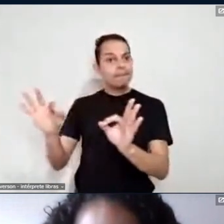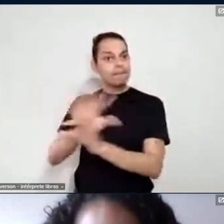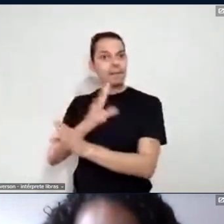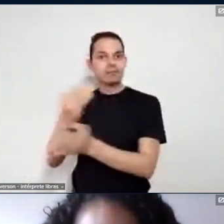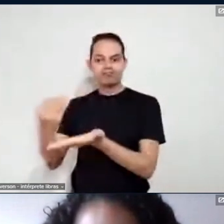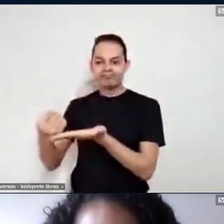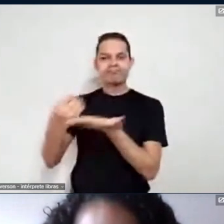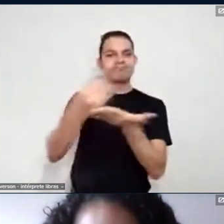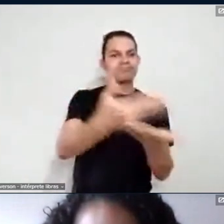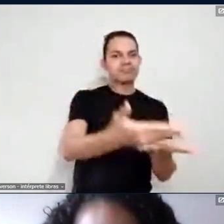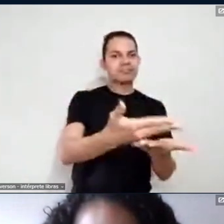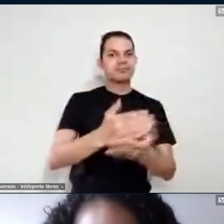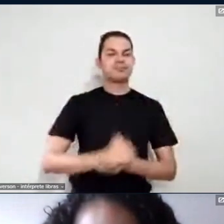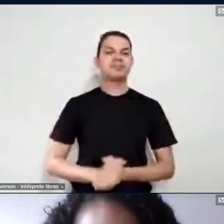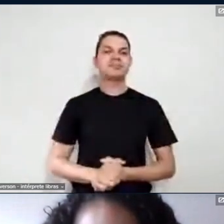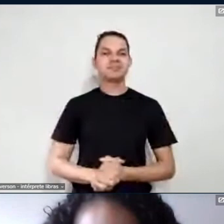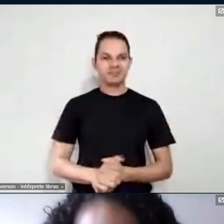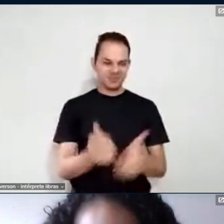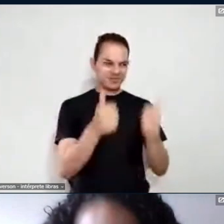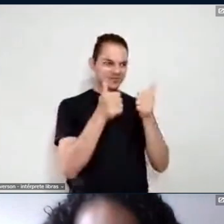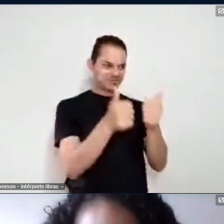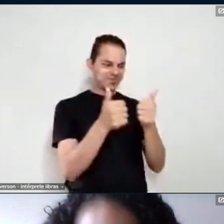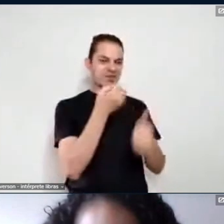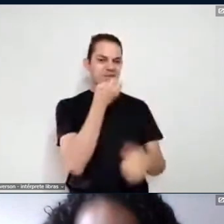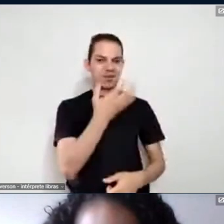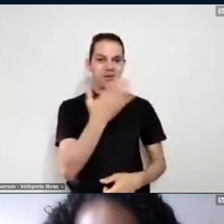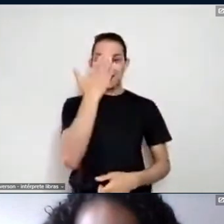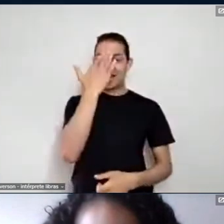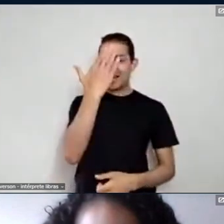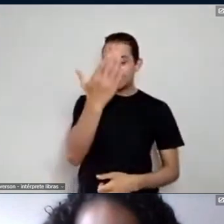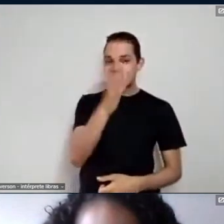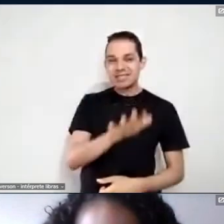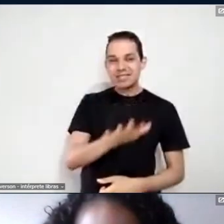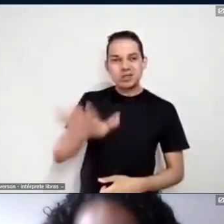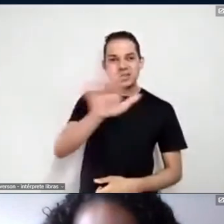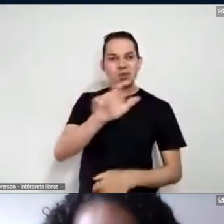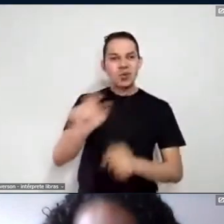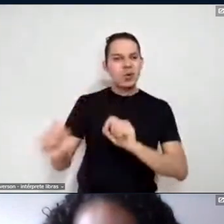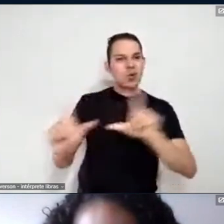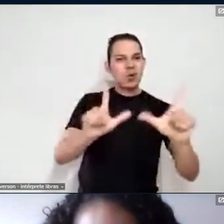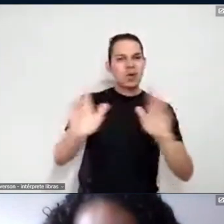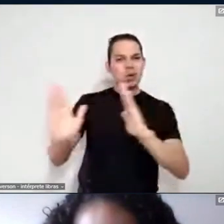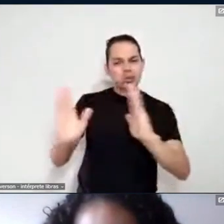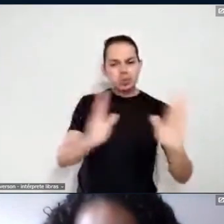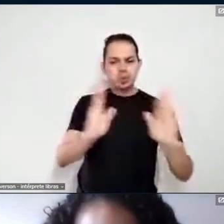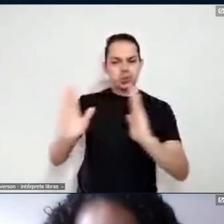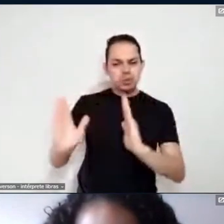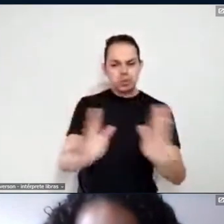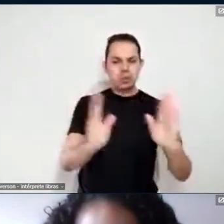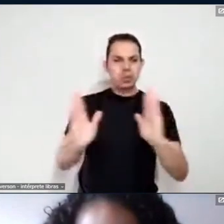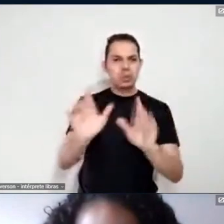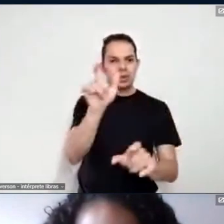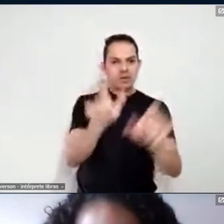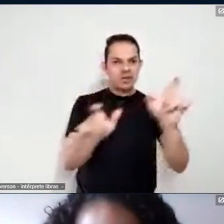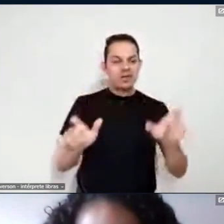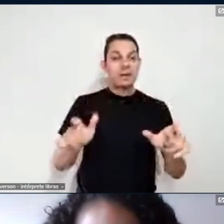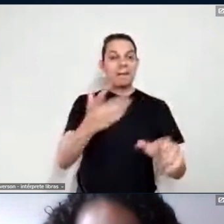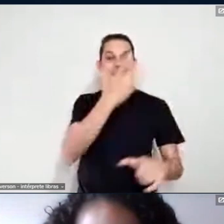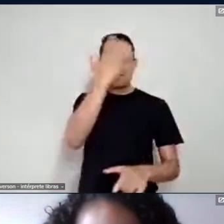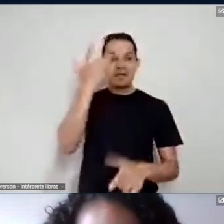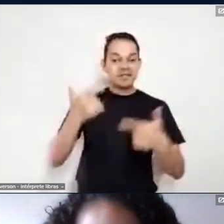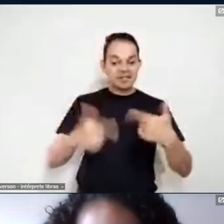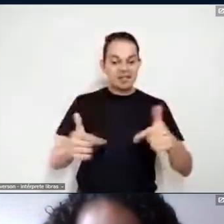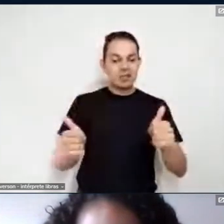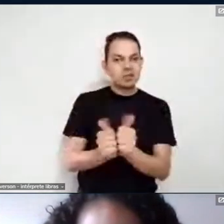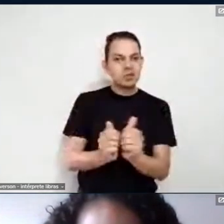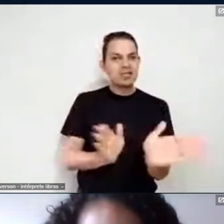passada. Tá bom. Agradeço também todo mundo que assistiu aqui, só lá do trabalho, da acessibilidade